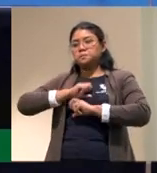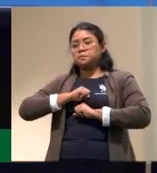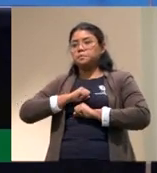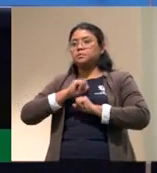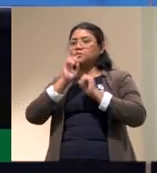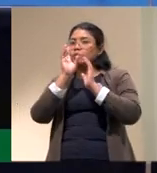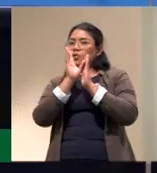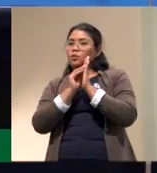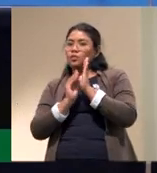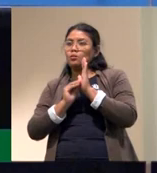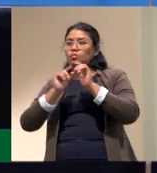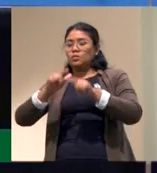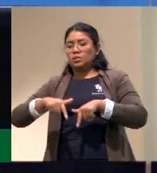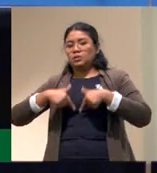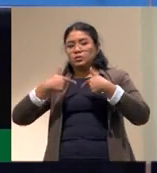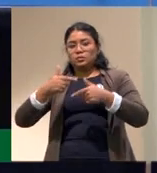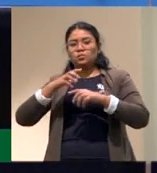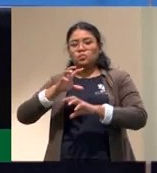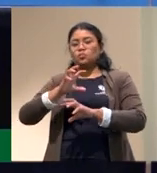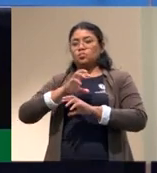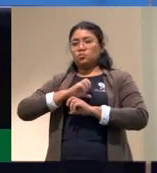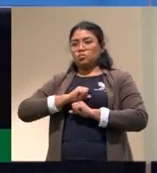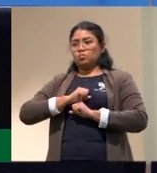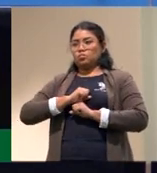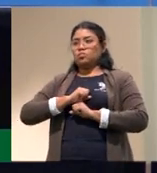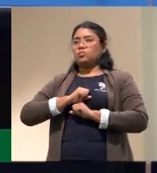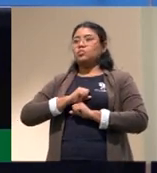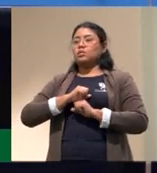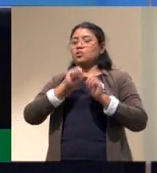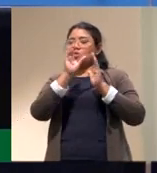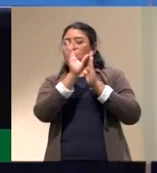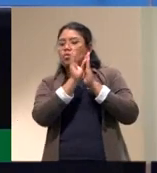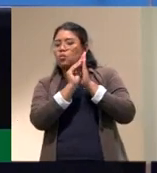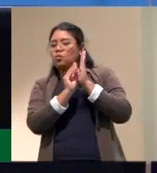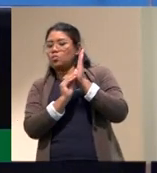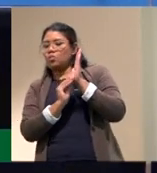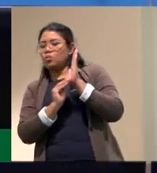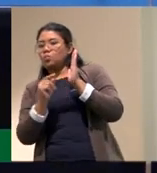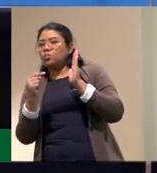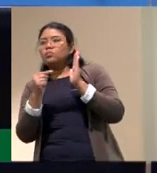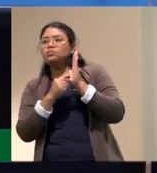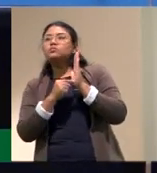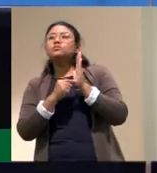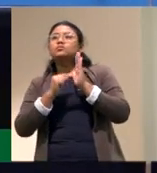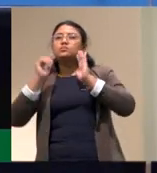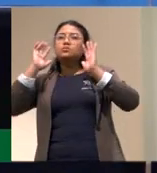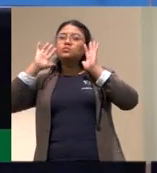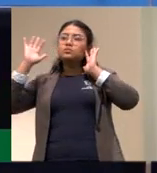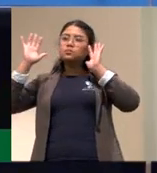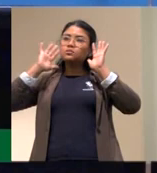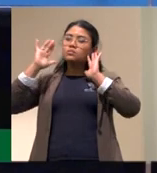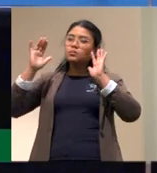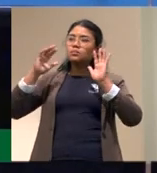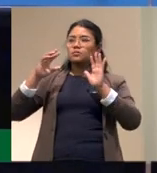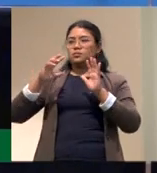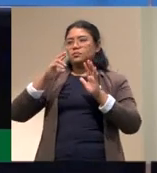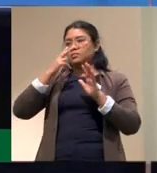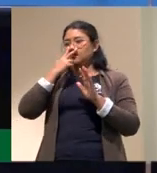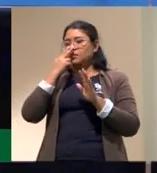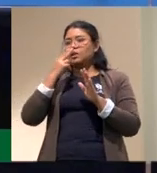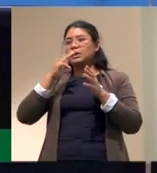ação. Então, nós usamos a palavra conteúdo e retrabalhamos